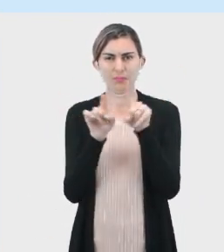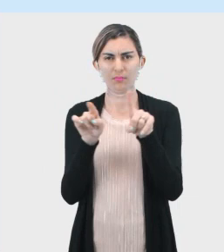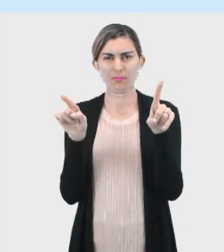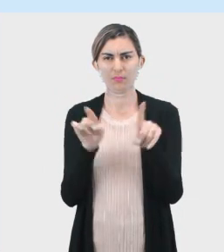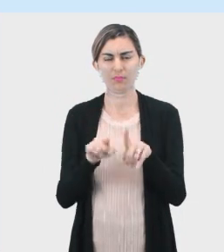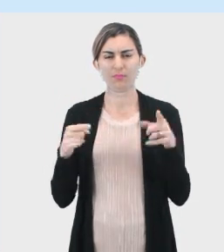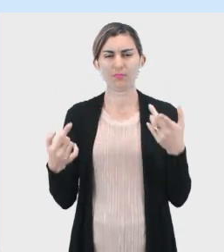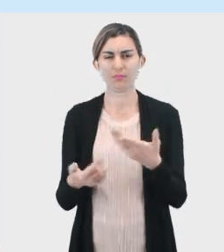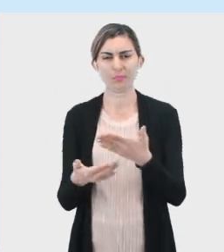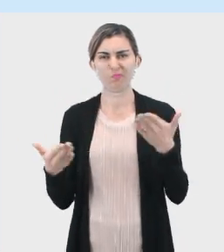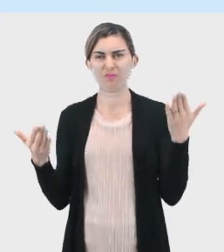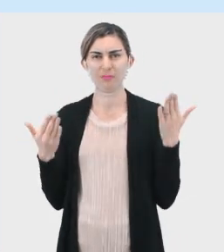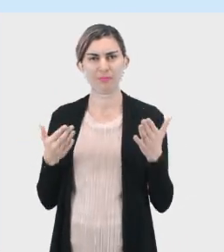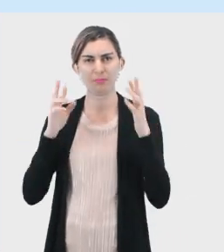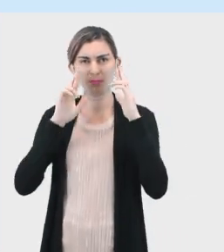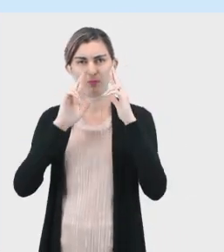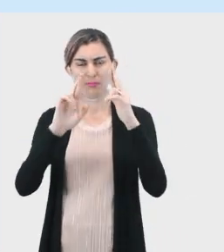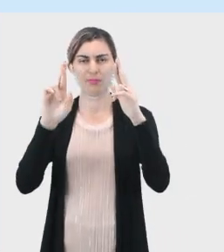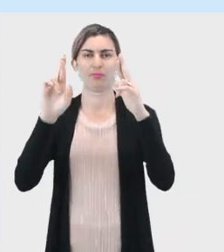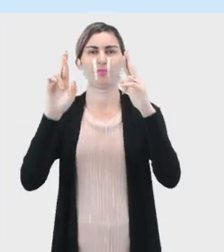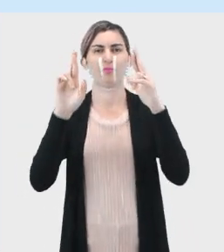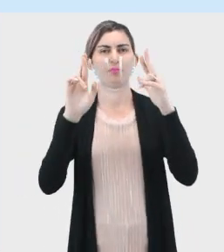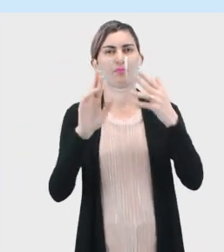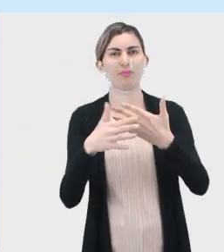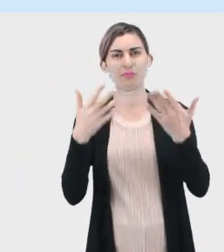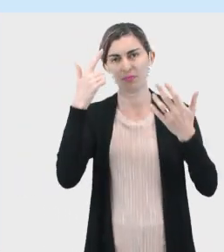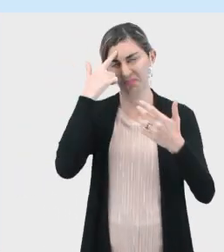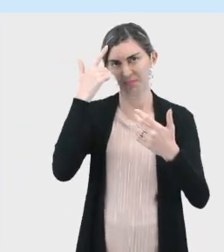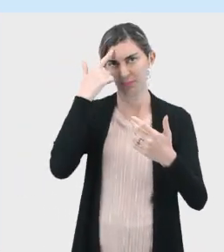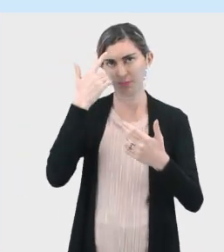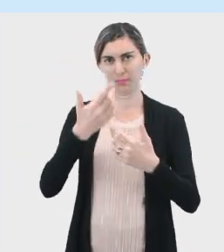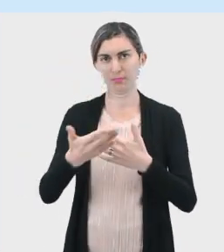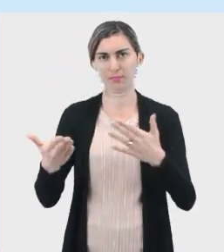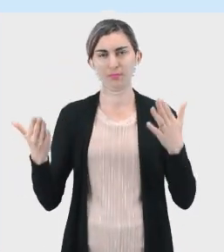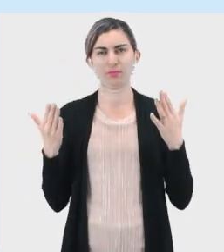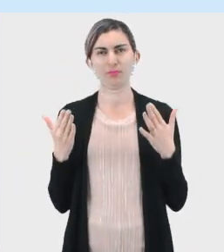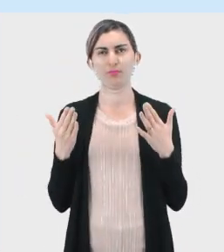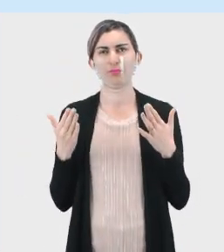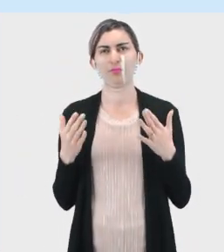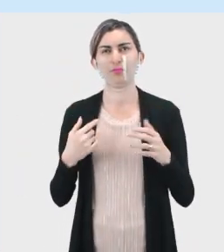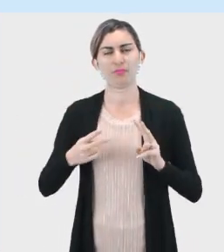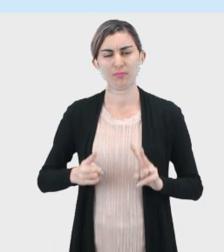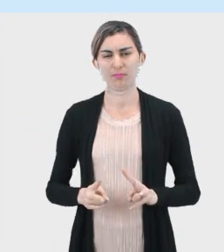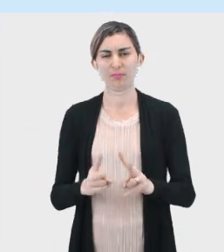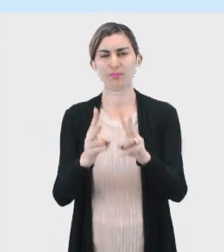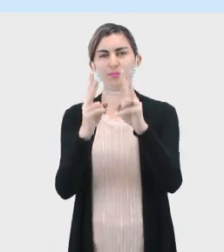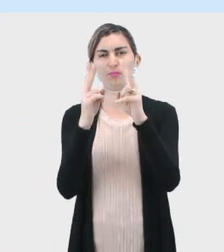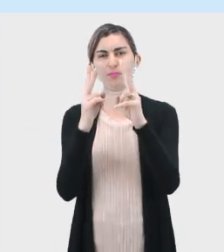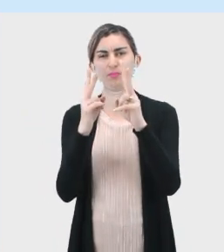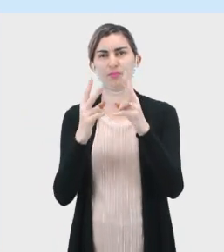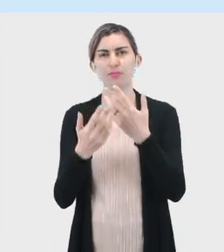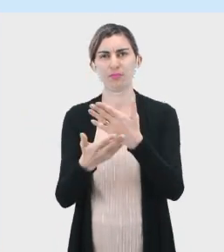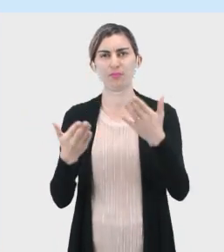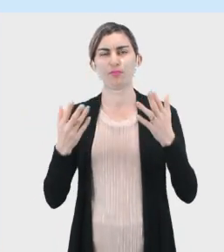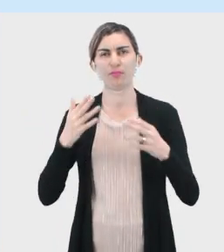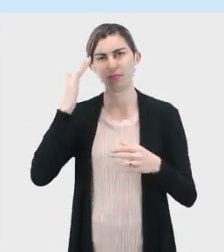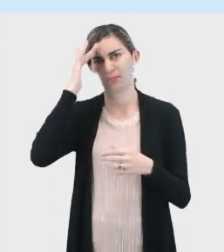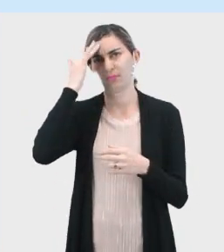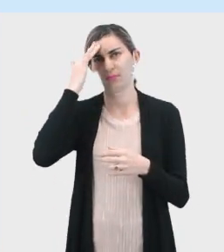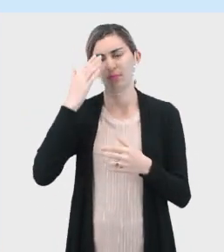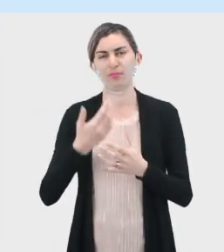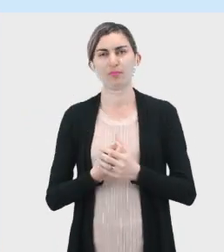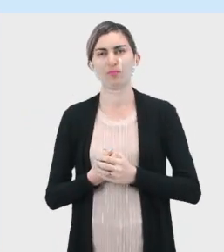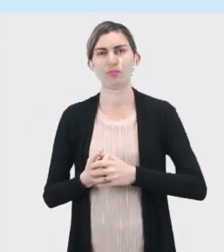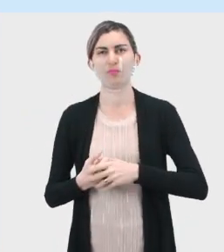dos afetos, do respeito e da mente. Então, vamos seguindo para a gente compreender um